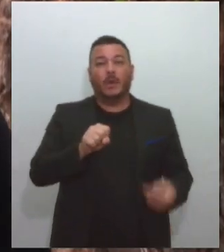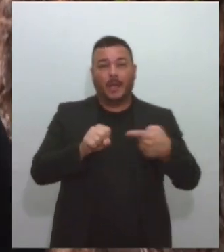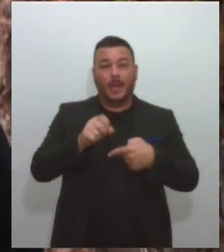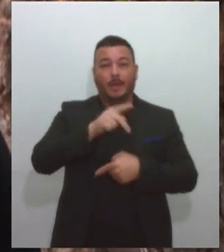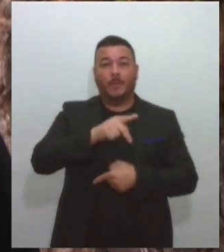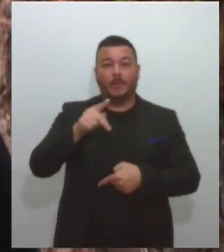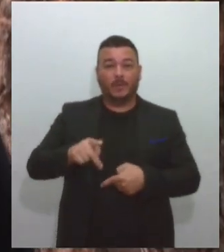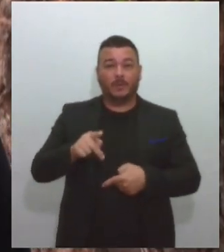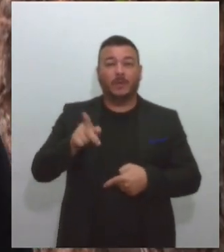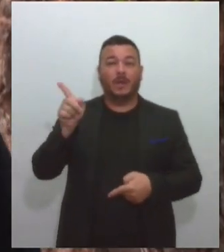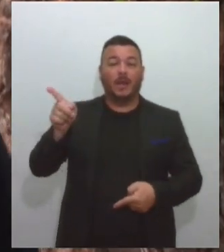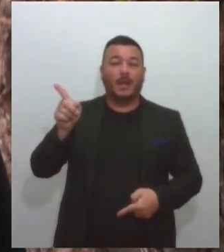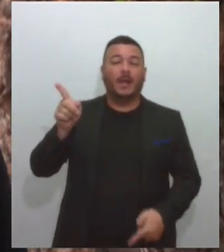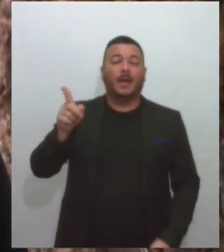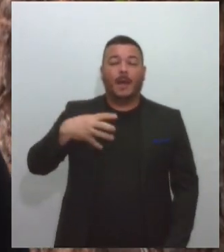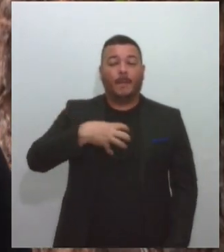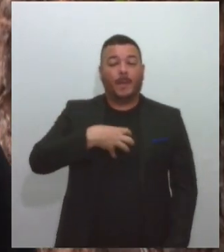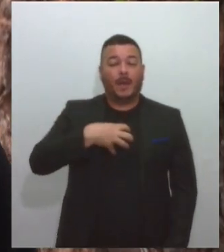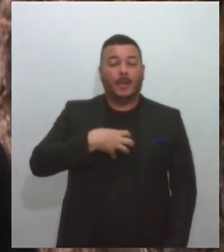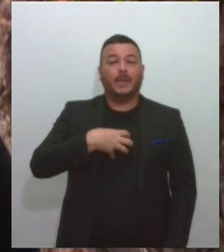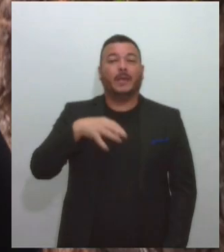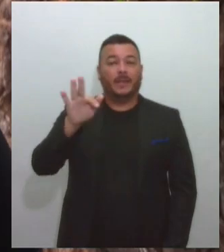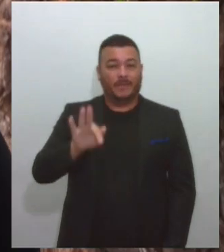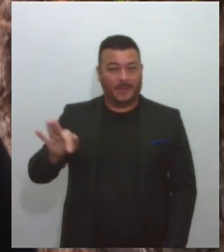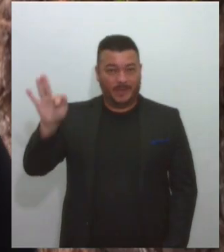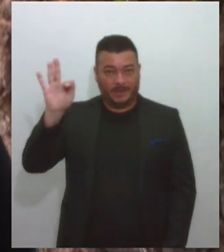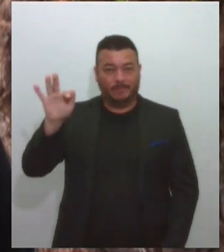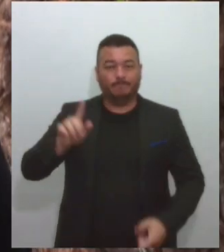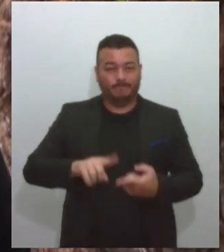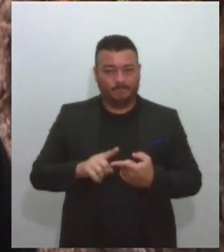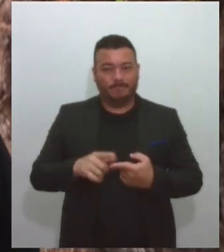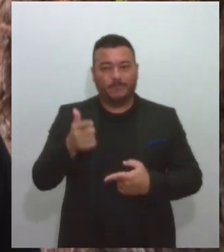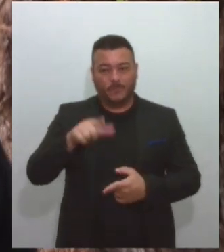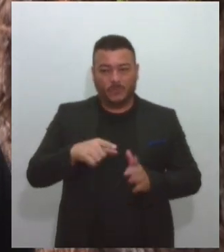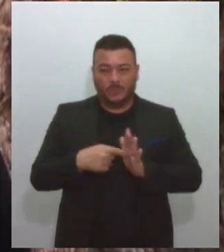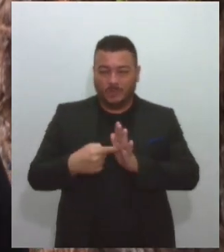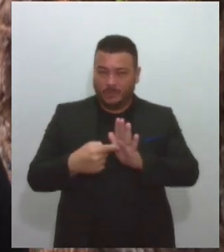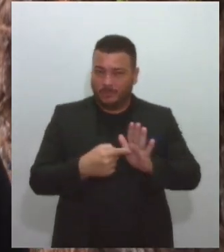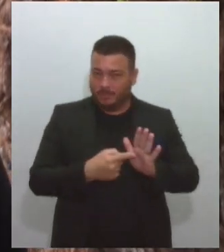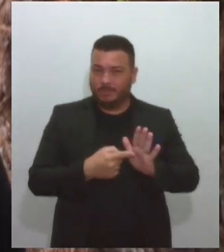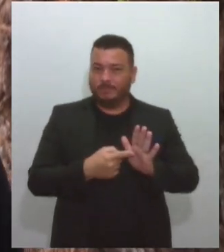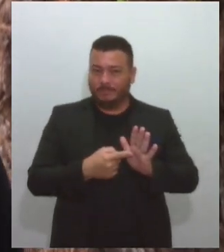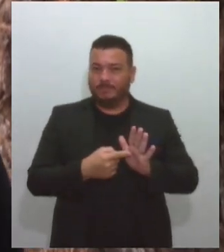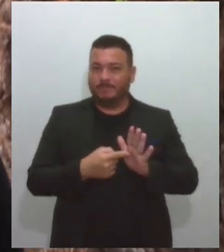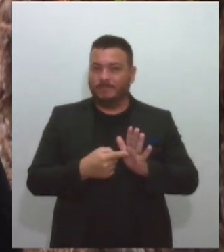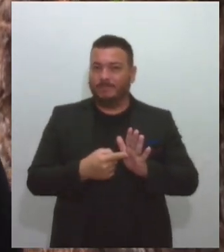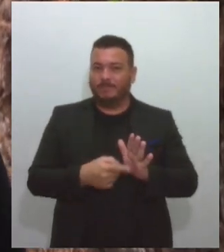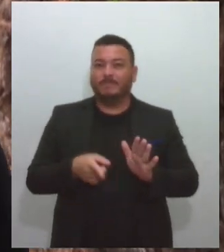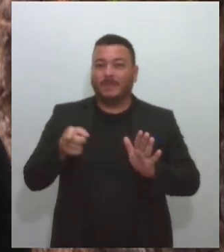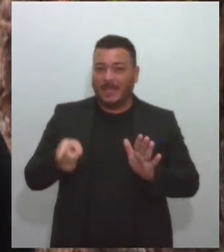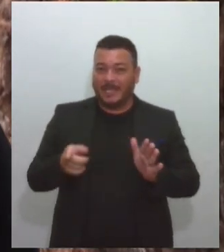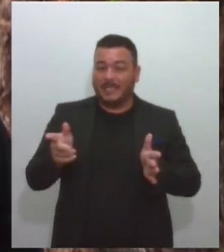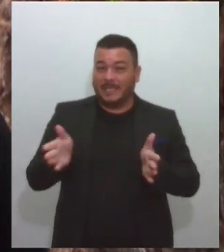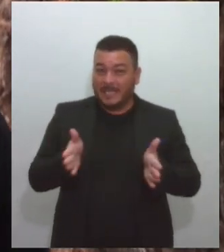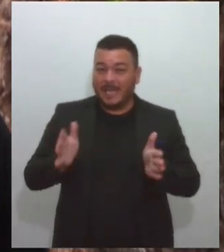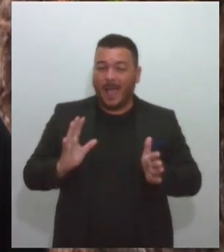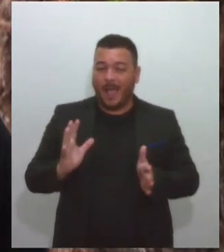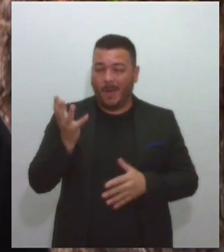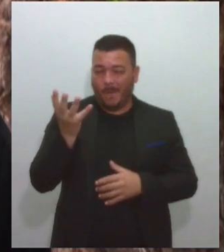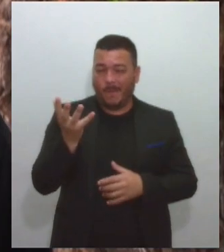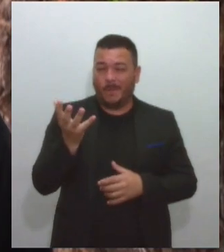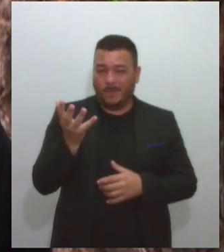Baiano. Então, de novo, para demonstrar que essa situação, esses casos, infelizmente, eles